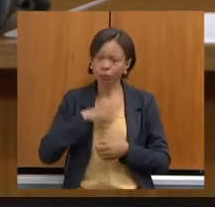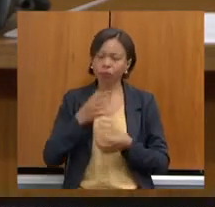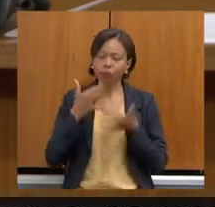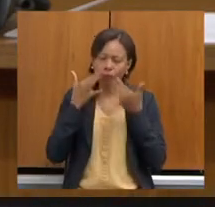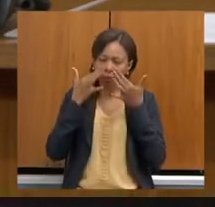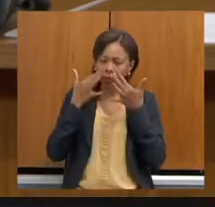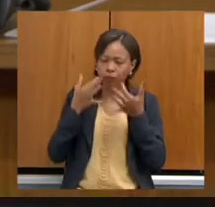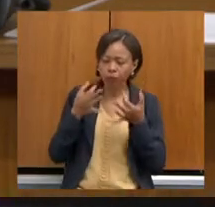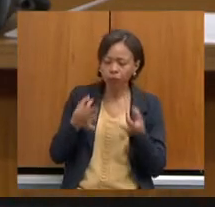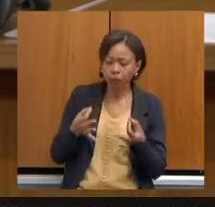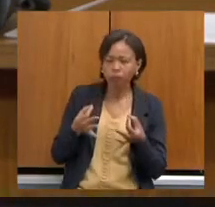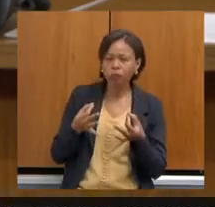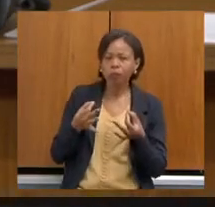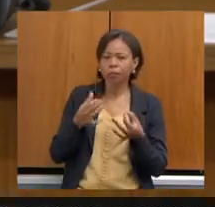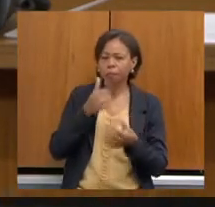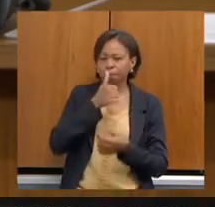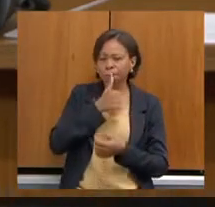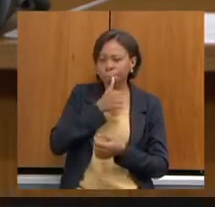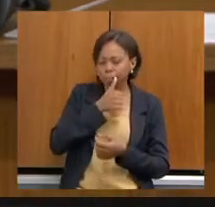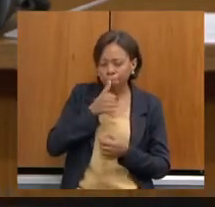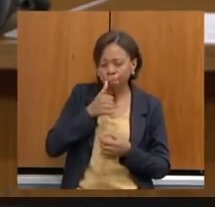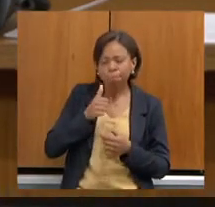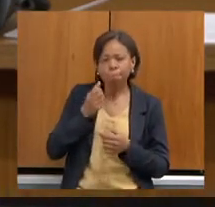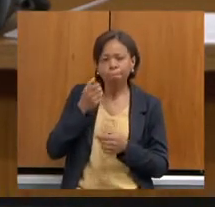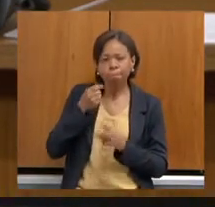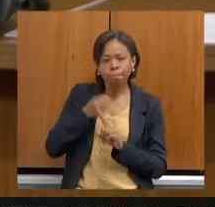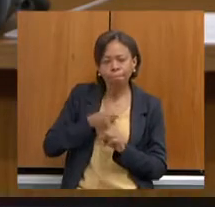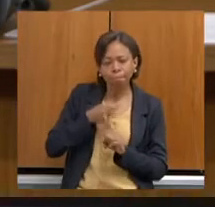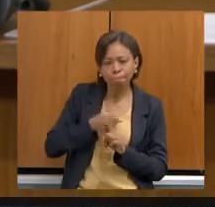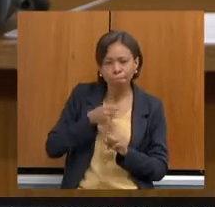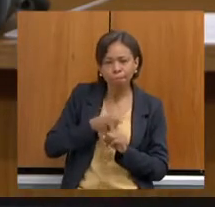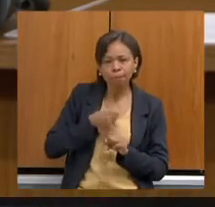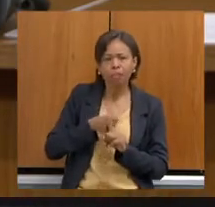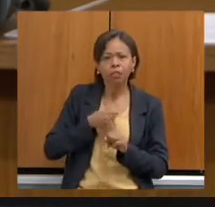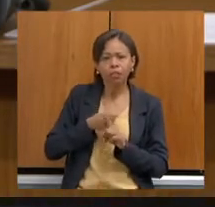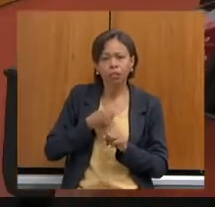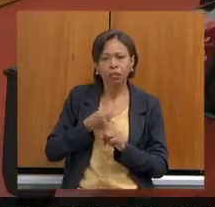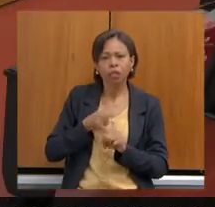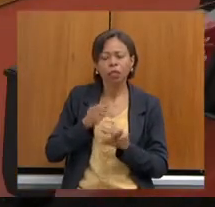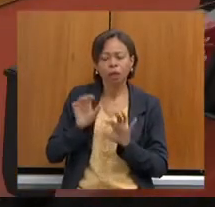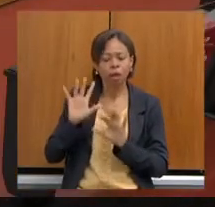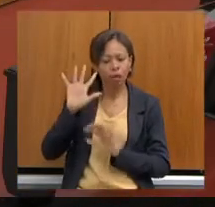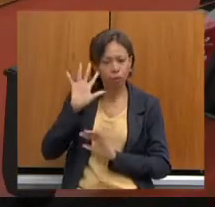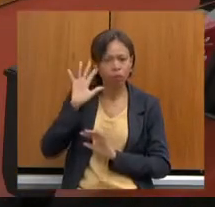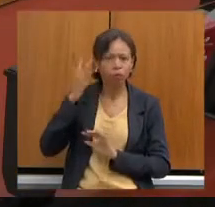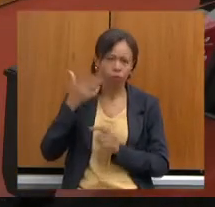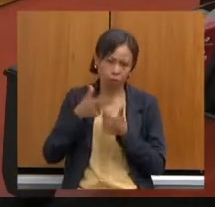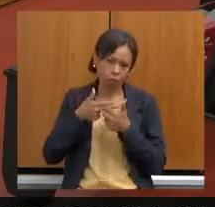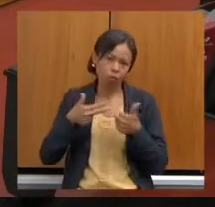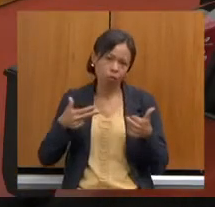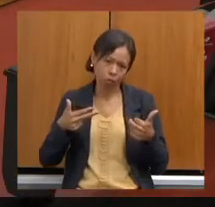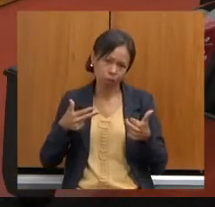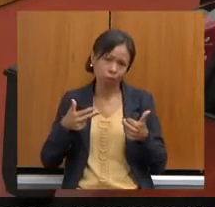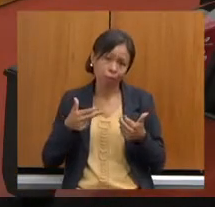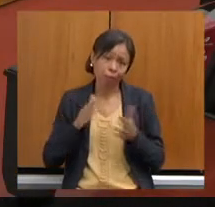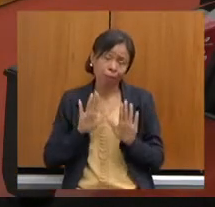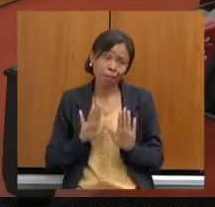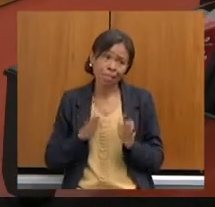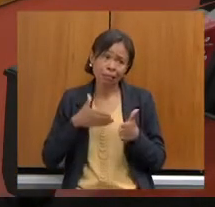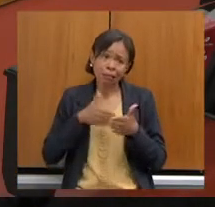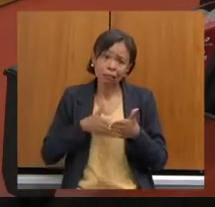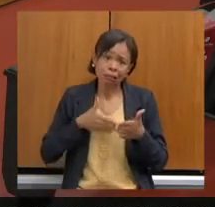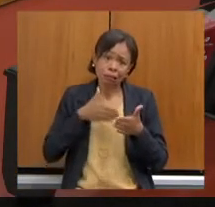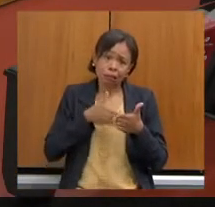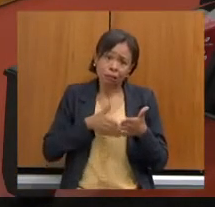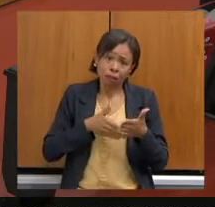buscando a cuidar dessas questões que vieram a ruralminas é uma forma muito limitada Porque